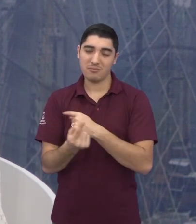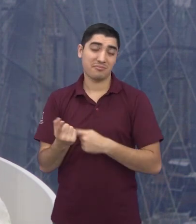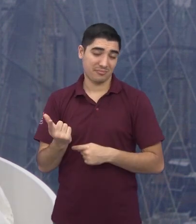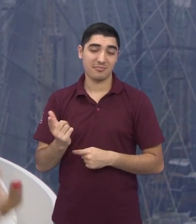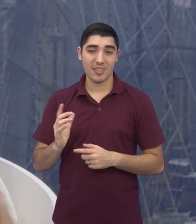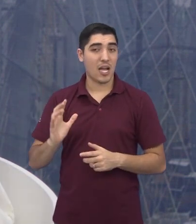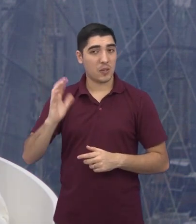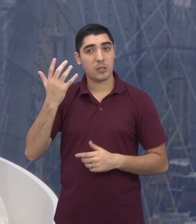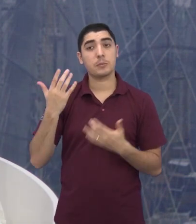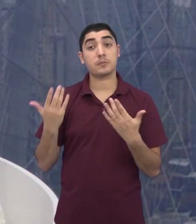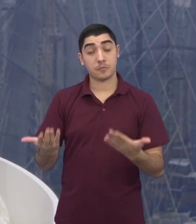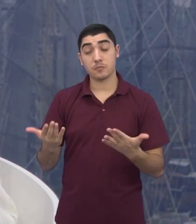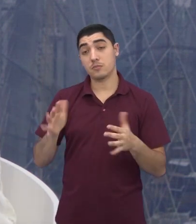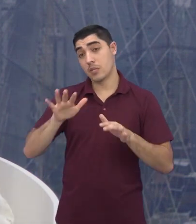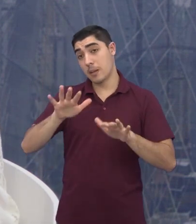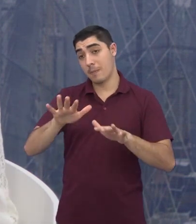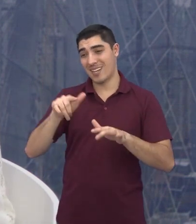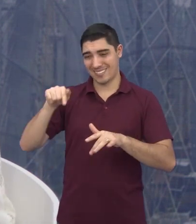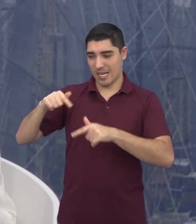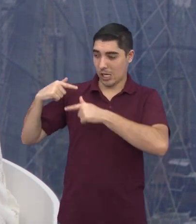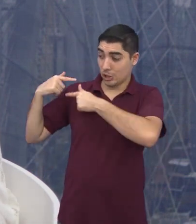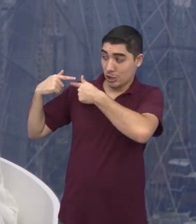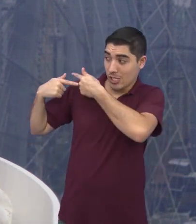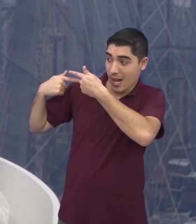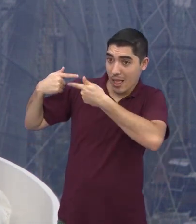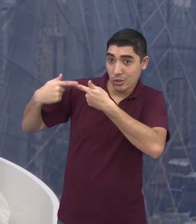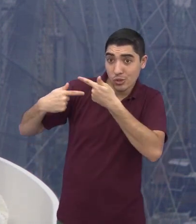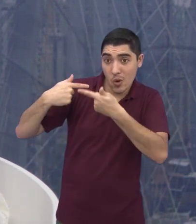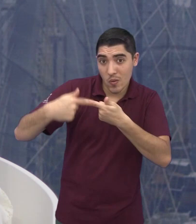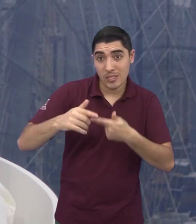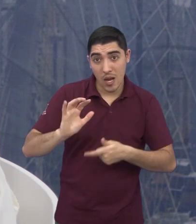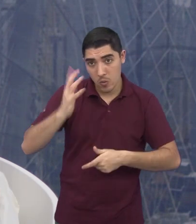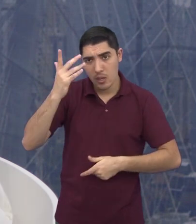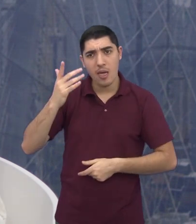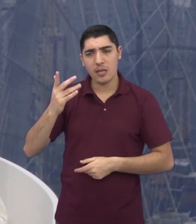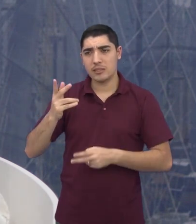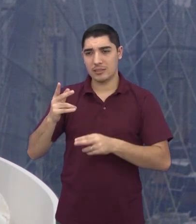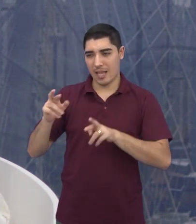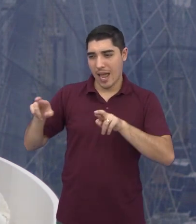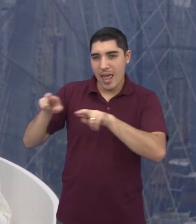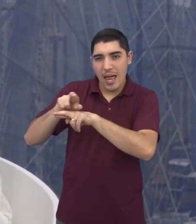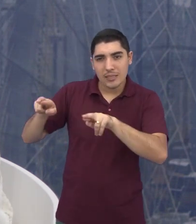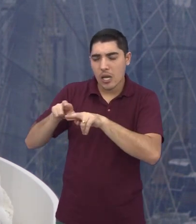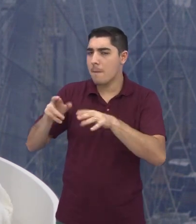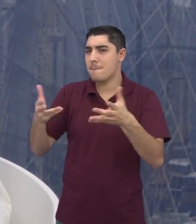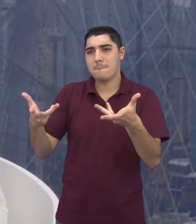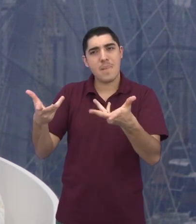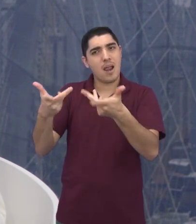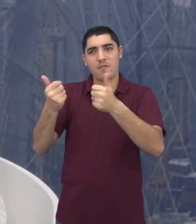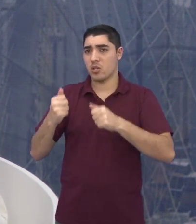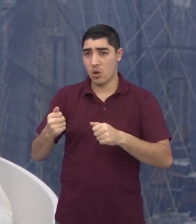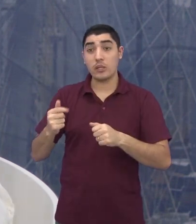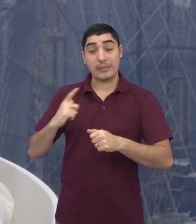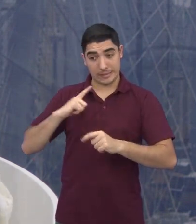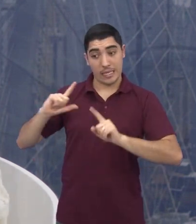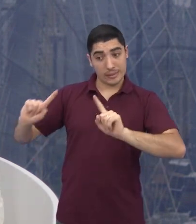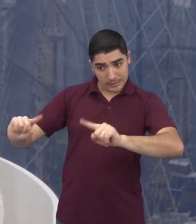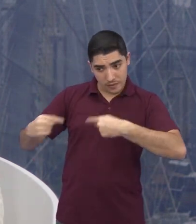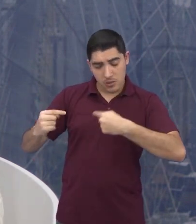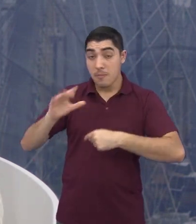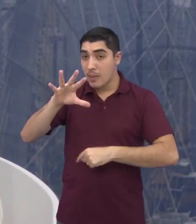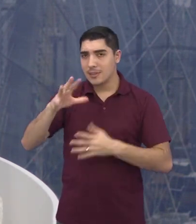gerações. As relações entre as gerações, elas são maravilhosas, né? Desafiadoras,